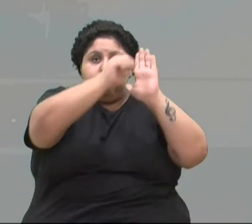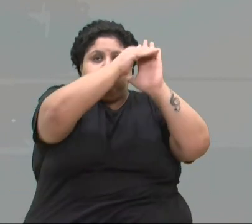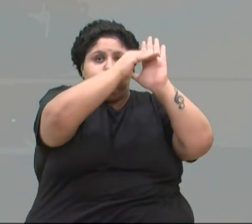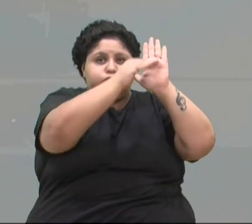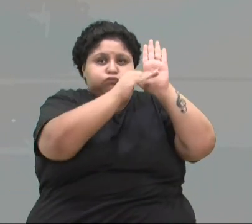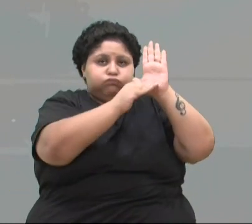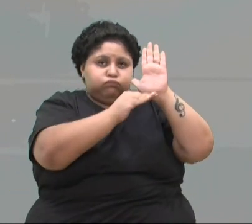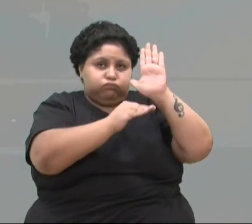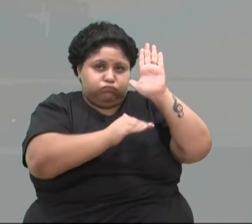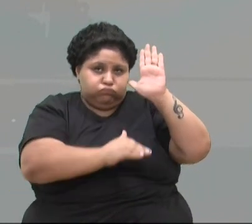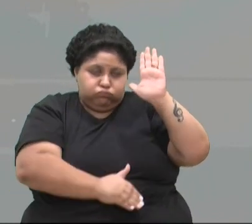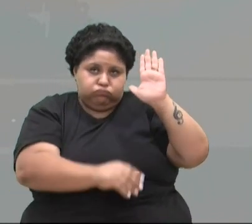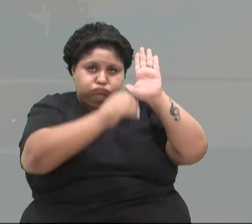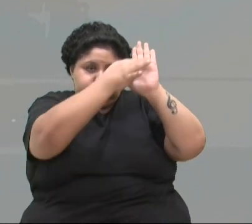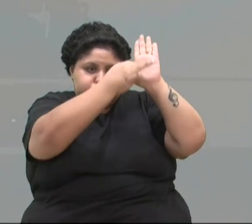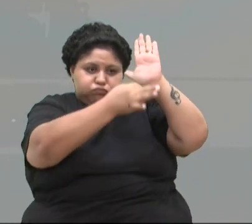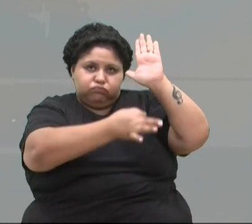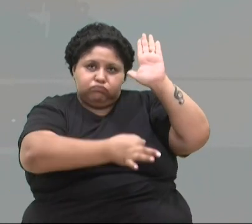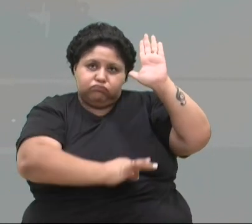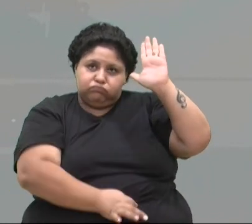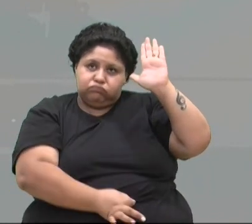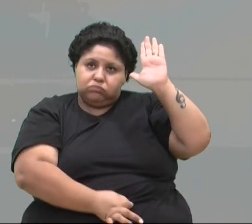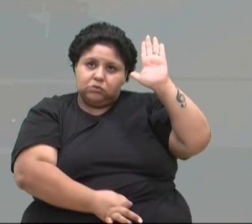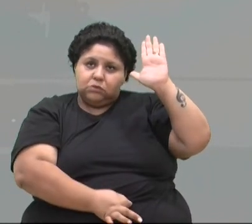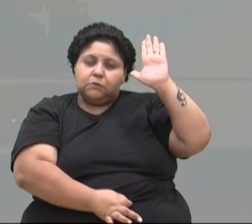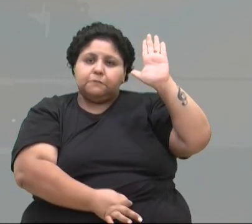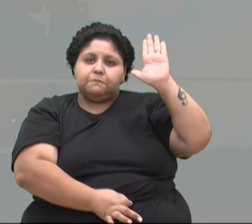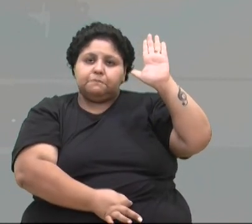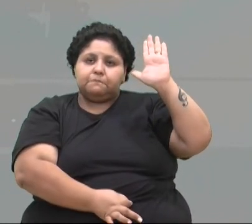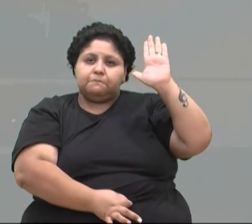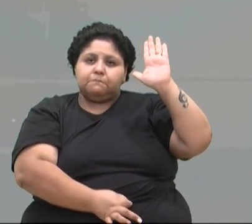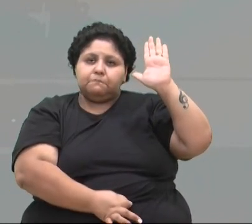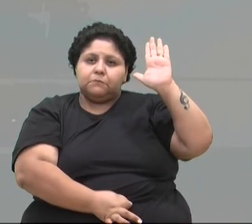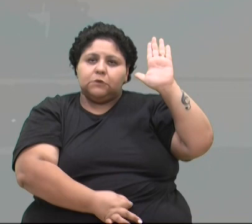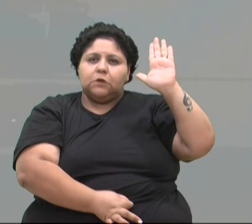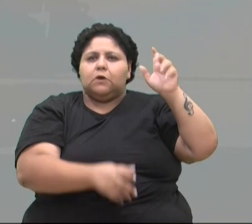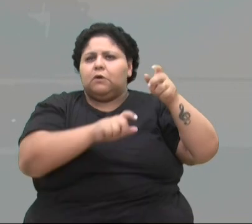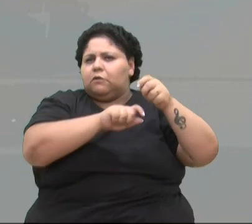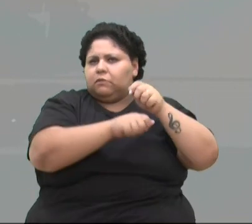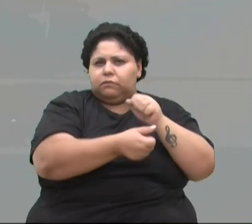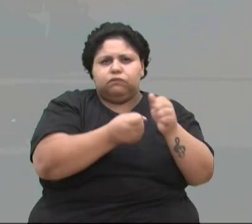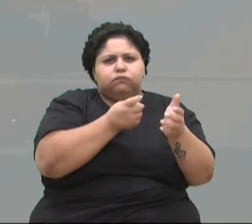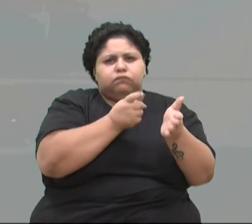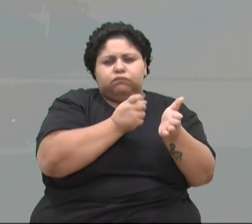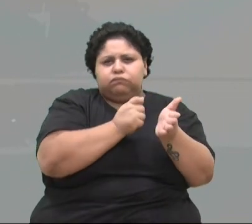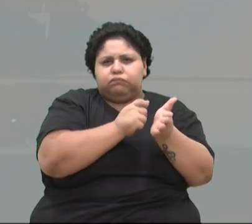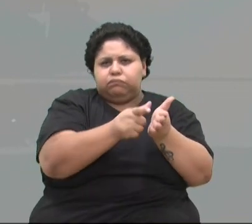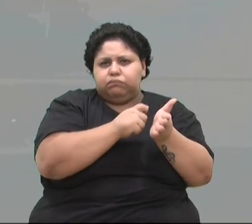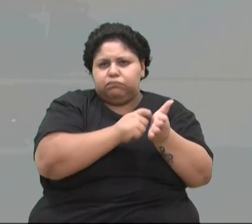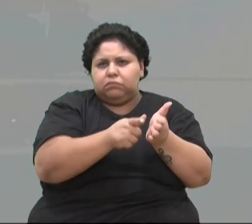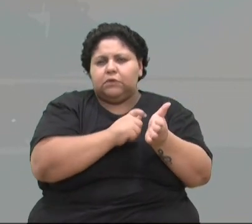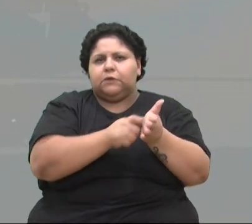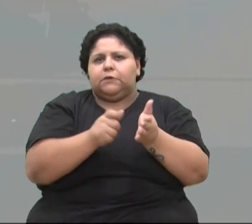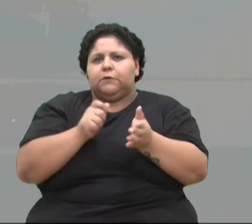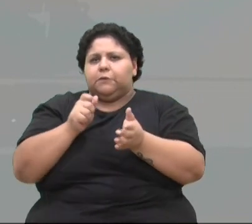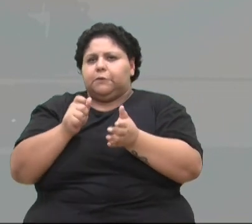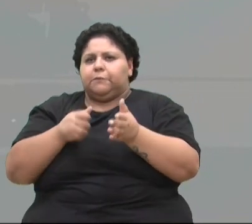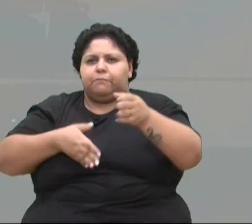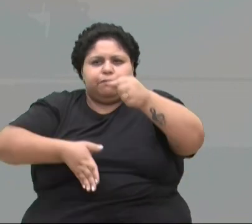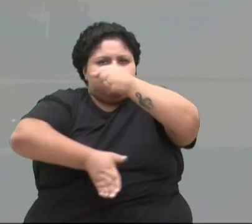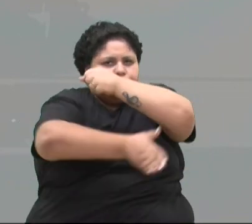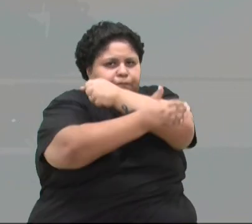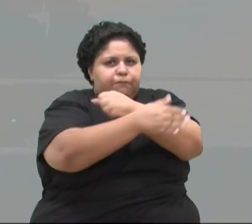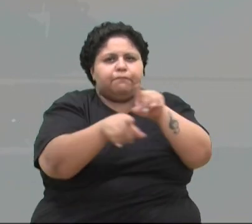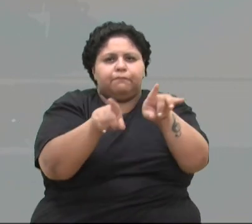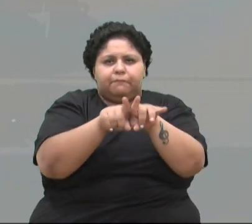materiais de consumo, judicialização, bens permanentes, que é os investimentos, né, aluguéis, passagens, diárias, indenizações.